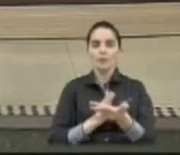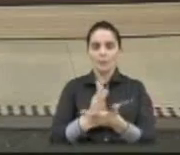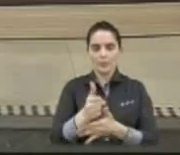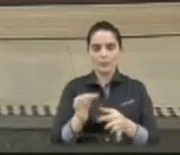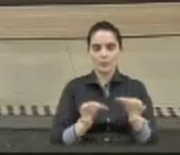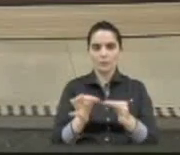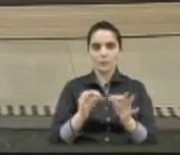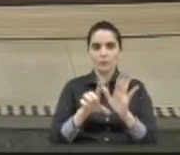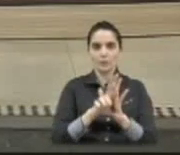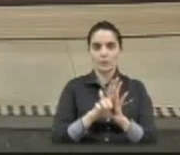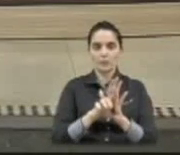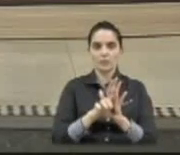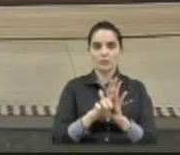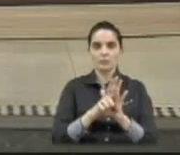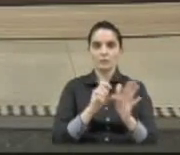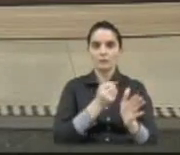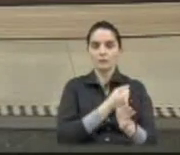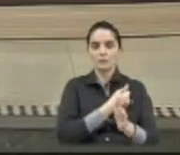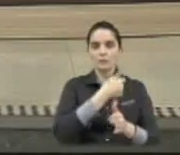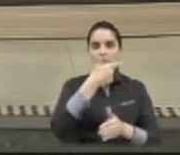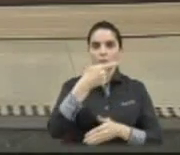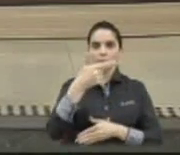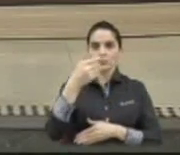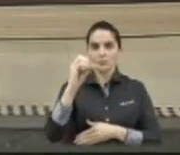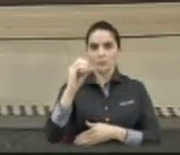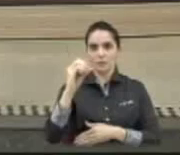Está aprovado o projeto de lei número